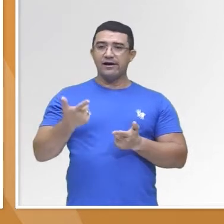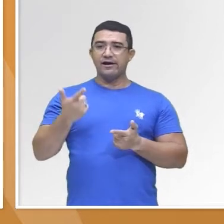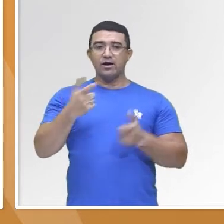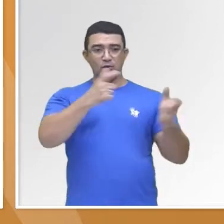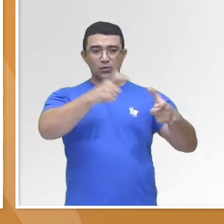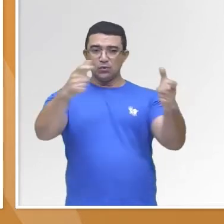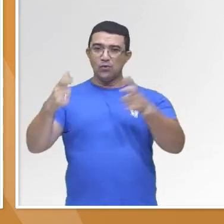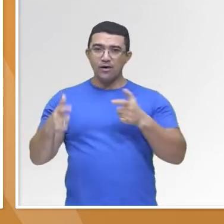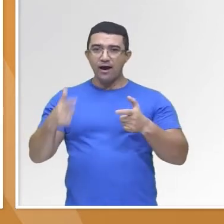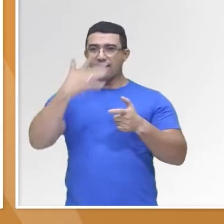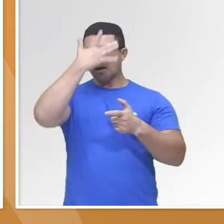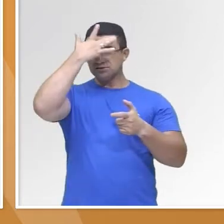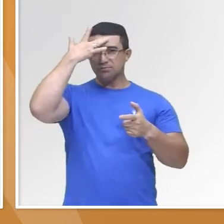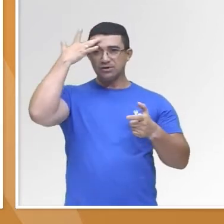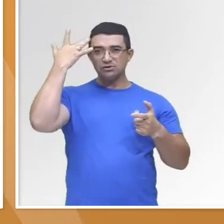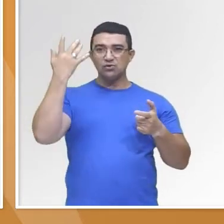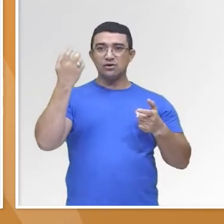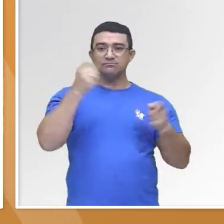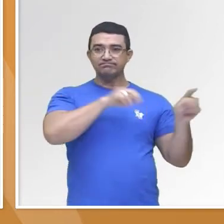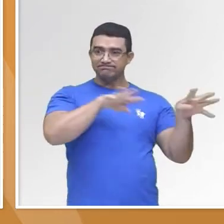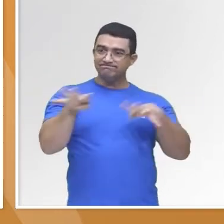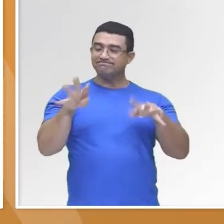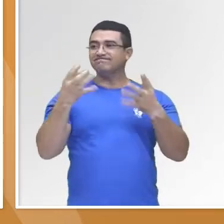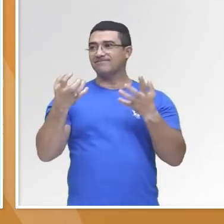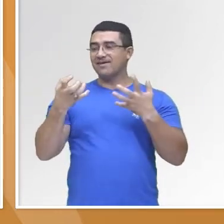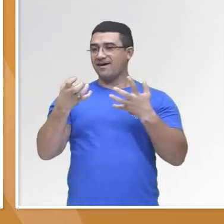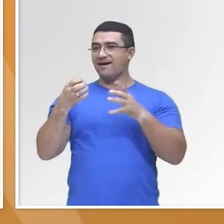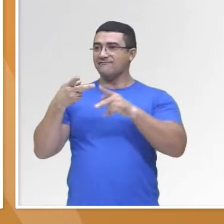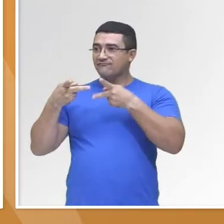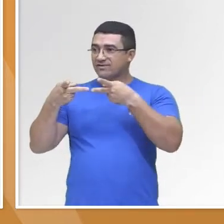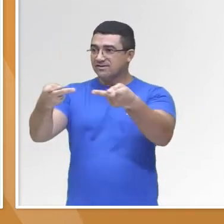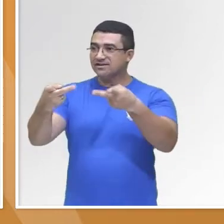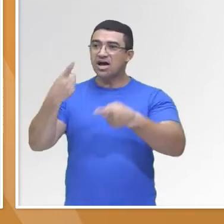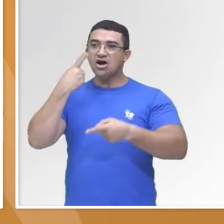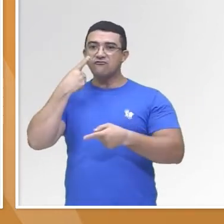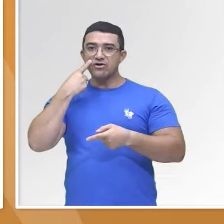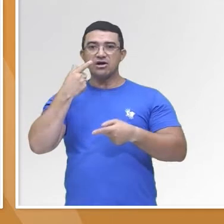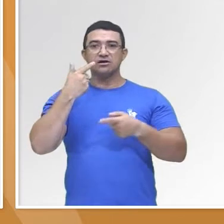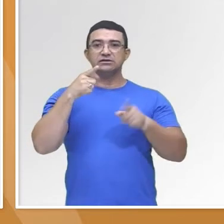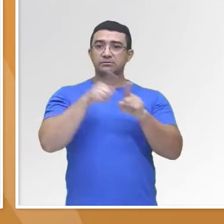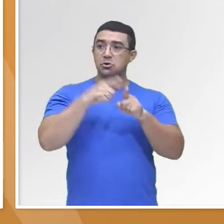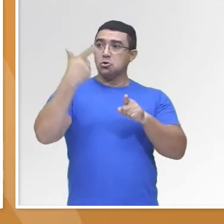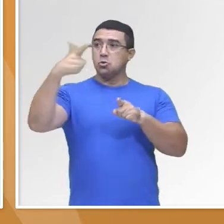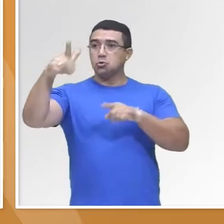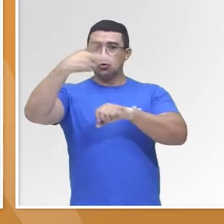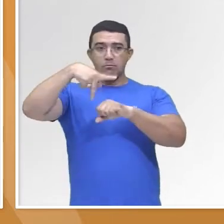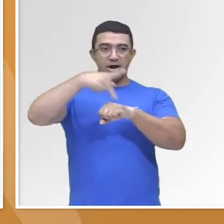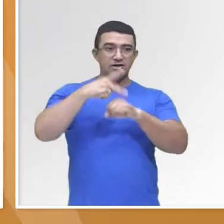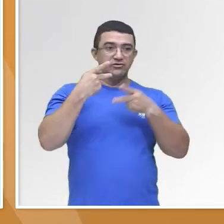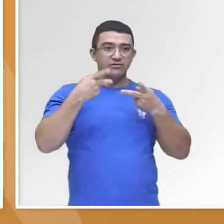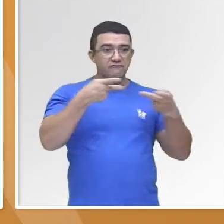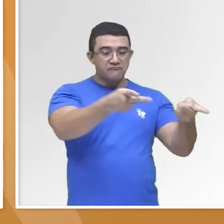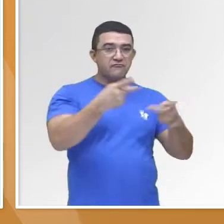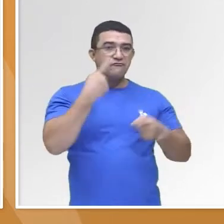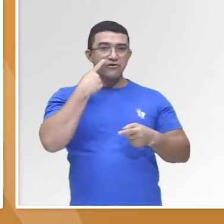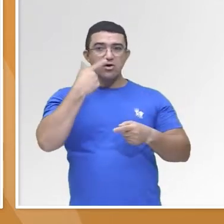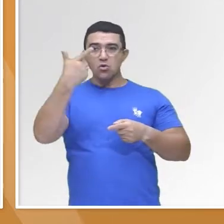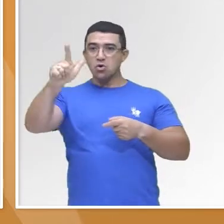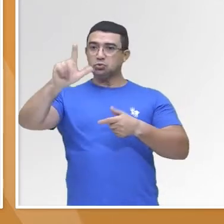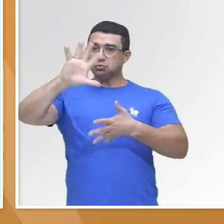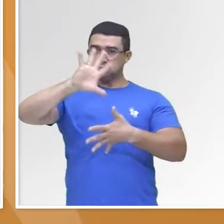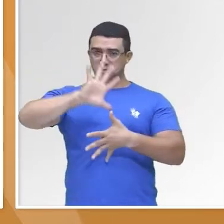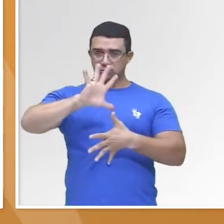né? Por quê? Porque chama a atenção de muitas pessoas de outros países, né? De outros continentes,